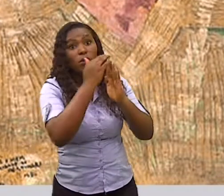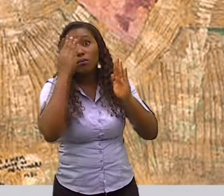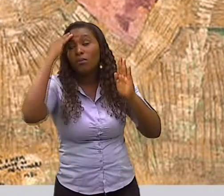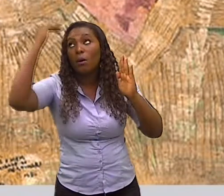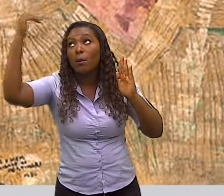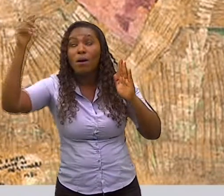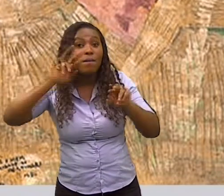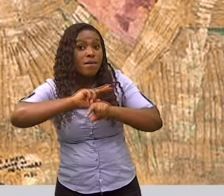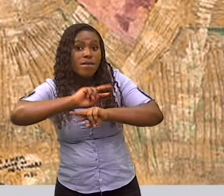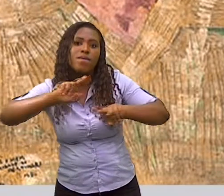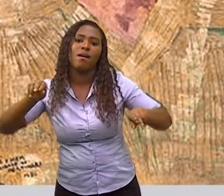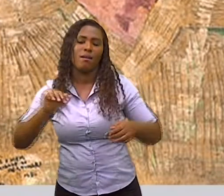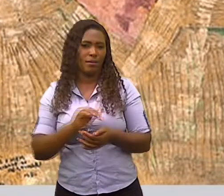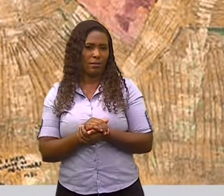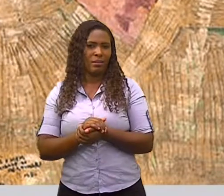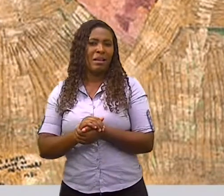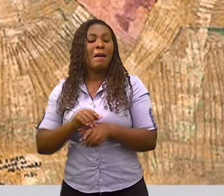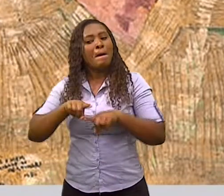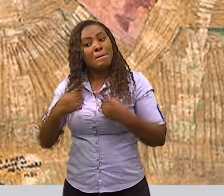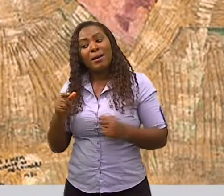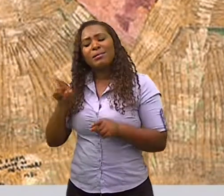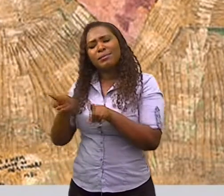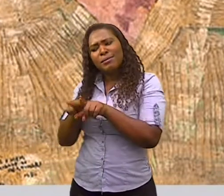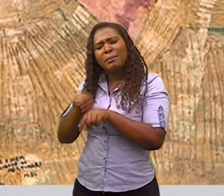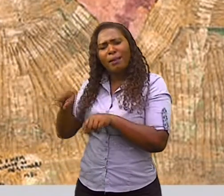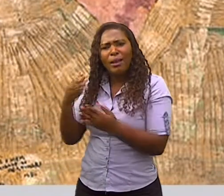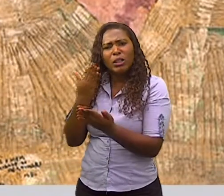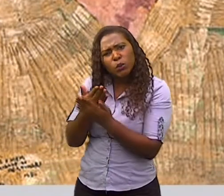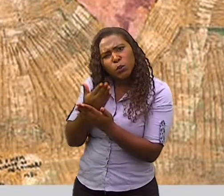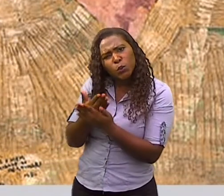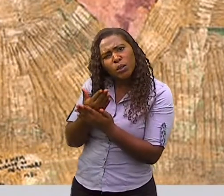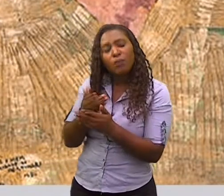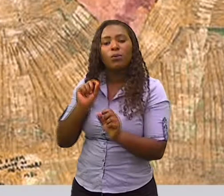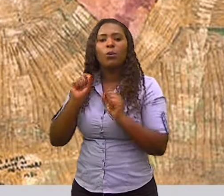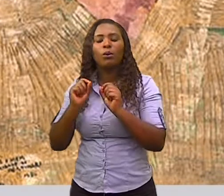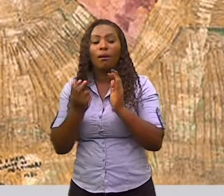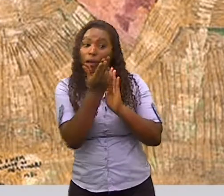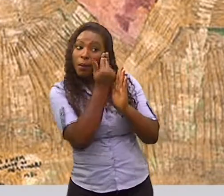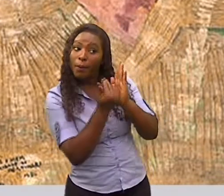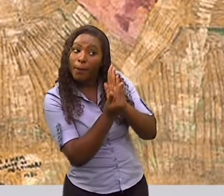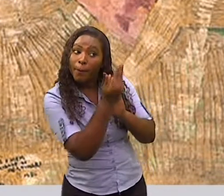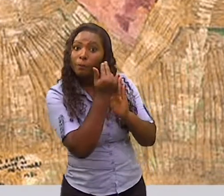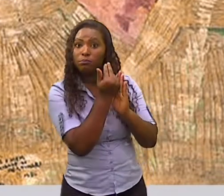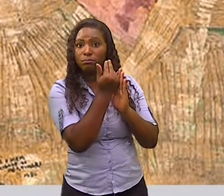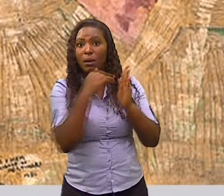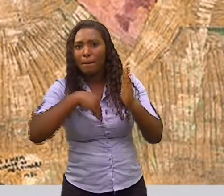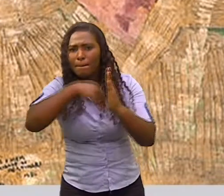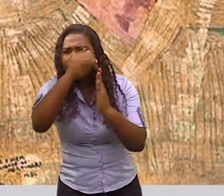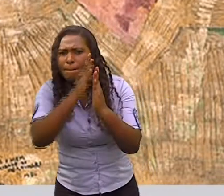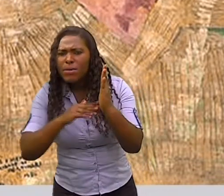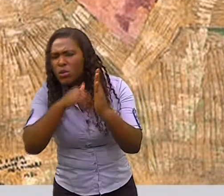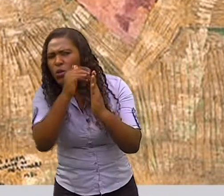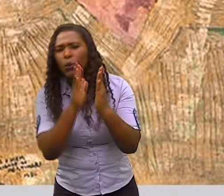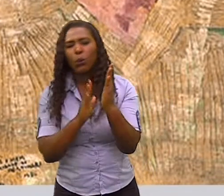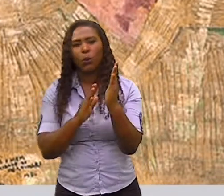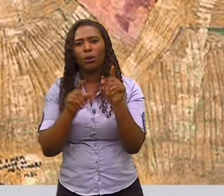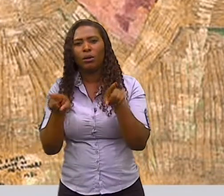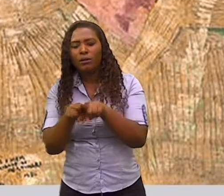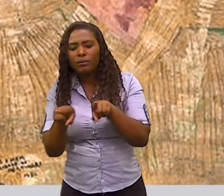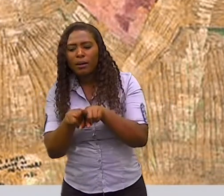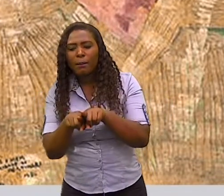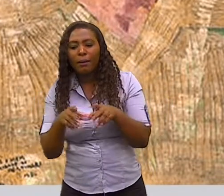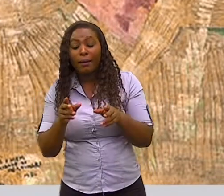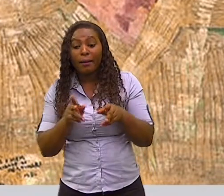também se dedicou à ilustração, à gravura e à docência, sendo professor de artes plásticas.